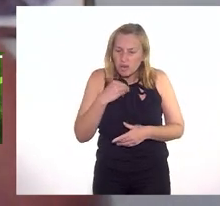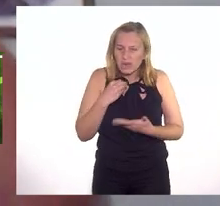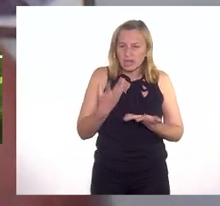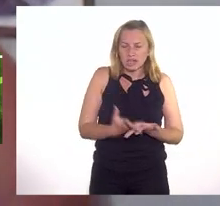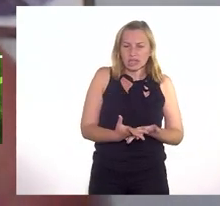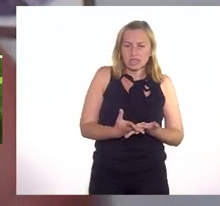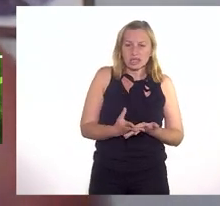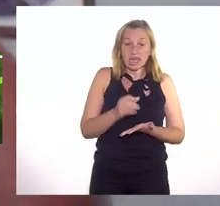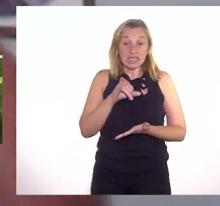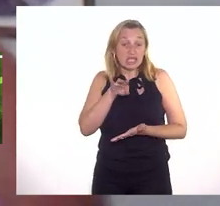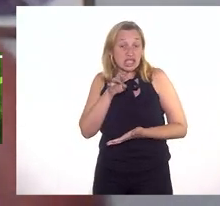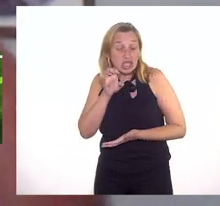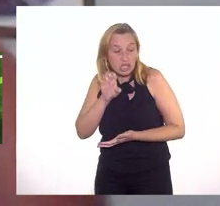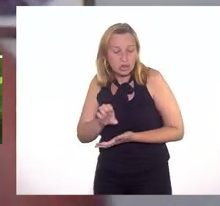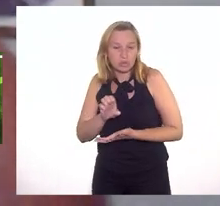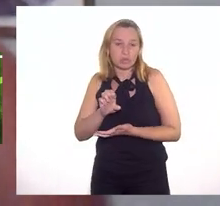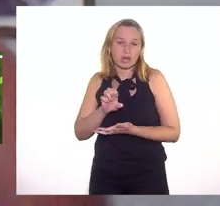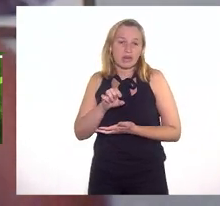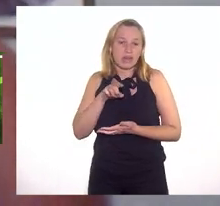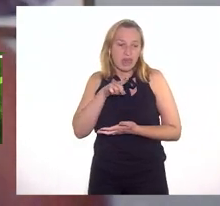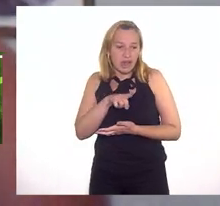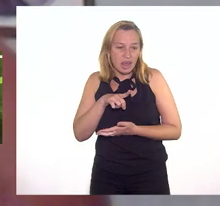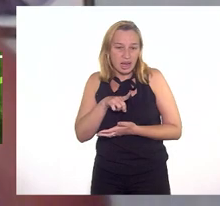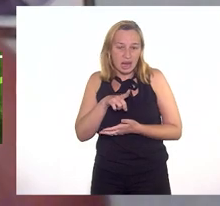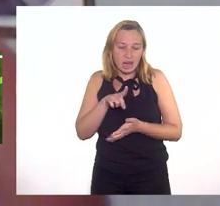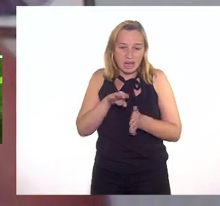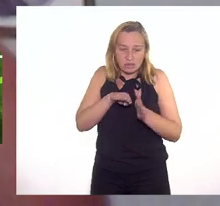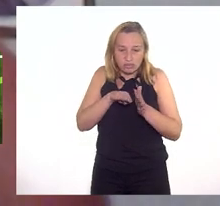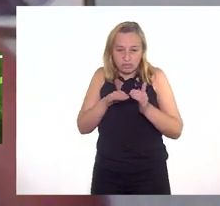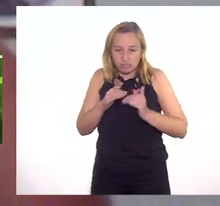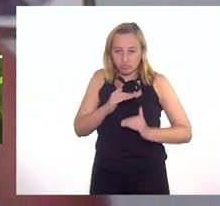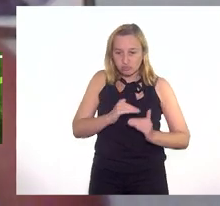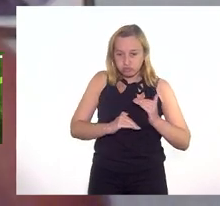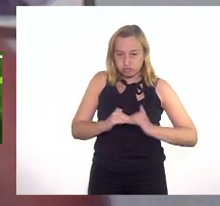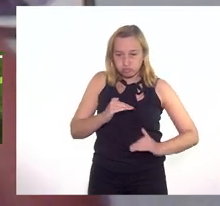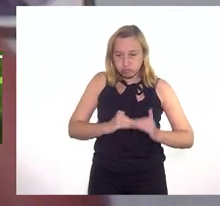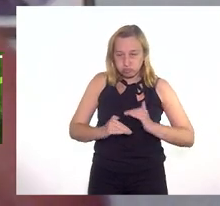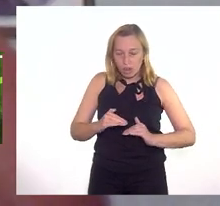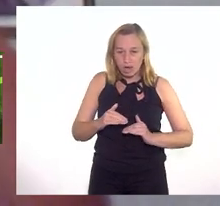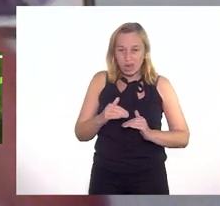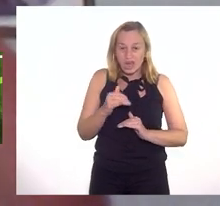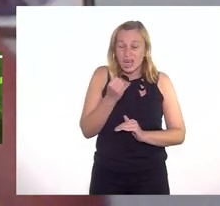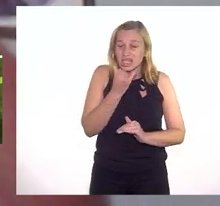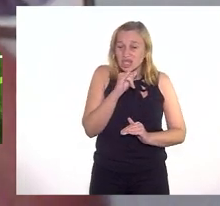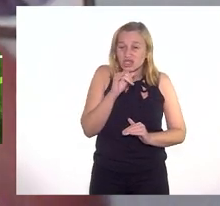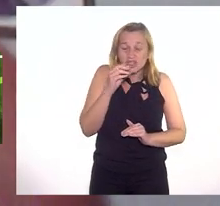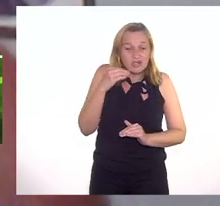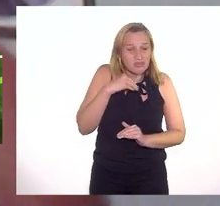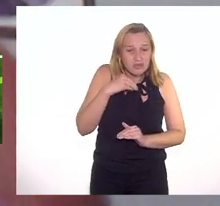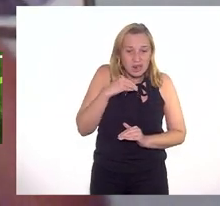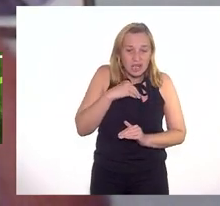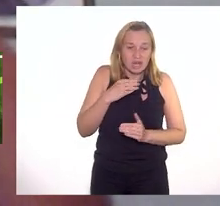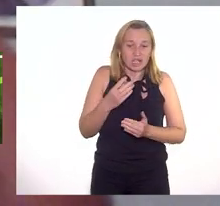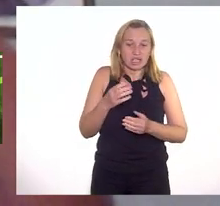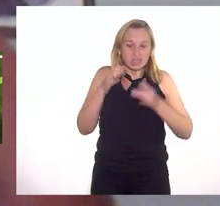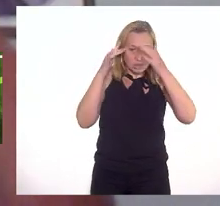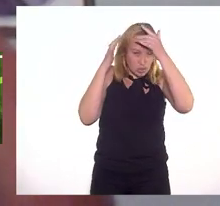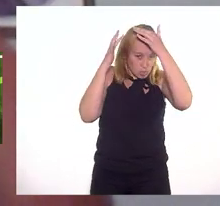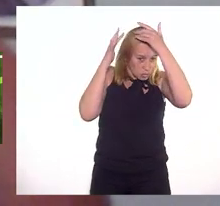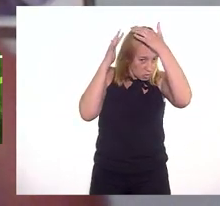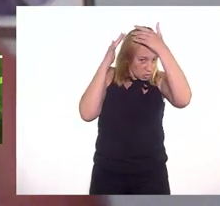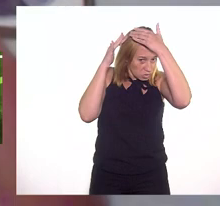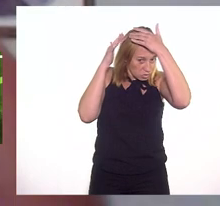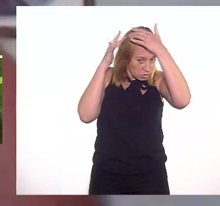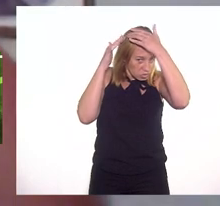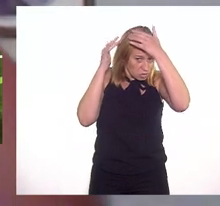síndrome ela é degenerativa, porque nós precisamos poupar energia, porque os nossos neurônios motores